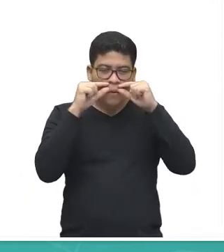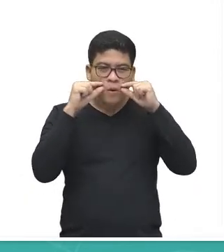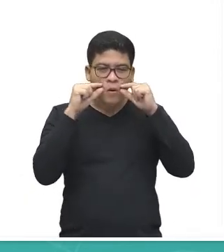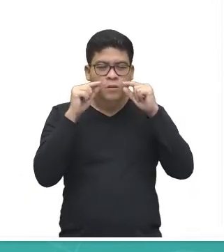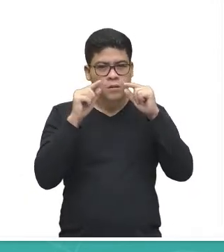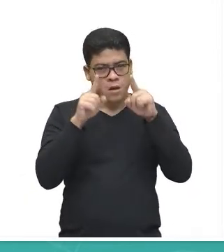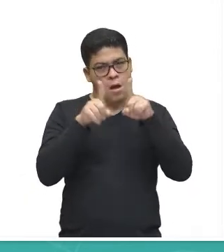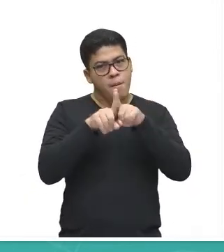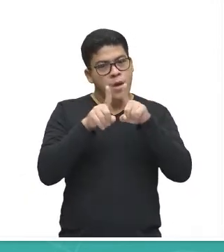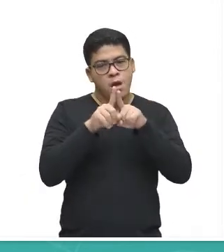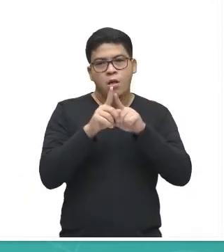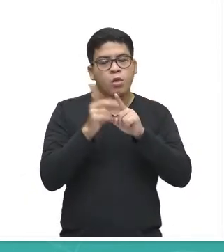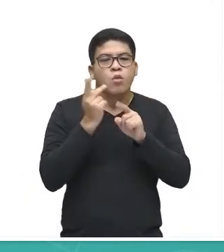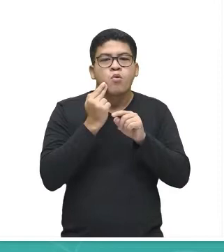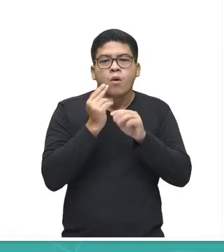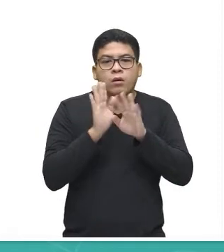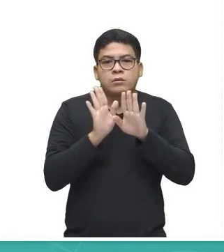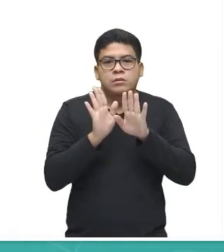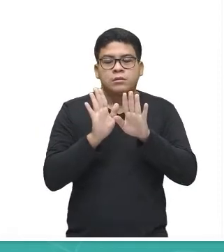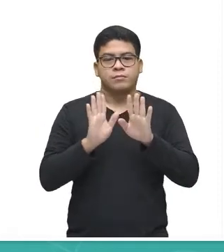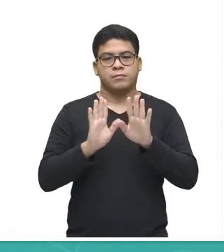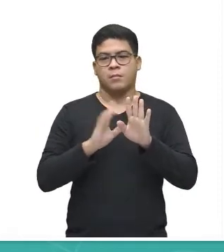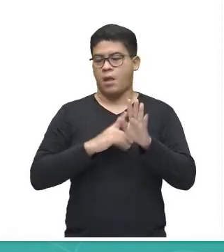meninas, não. Então, o que distingue